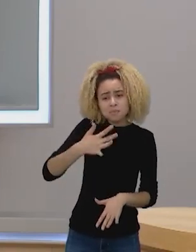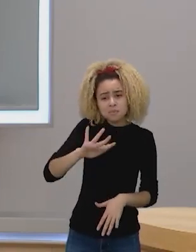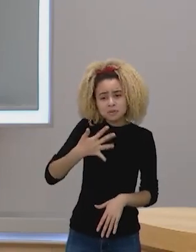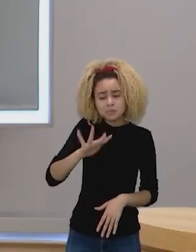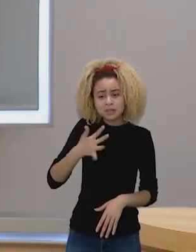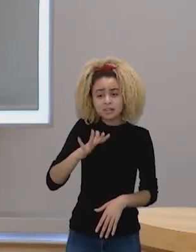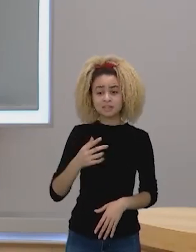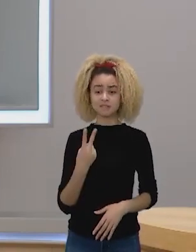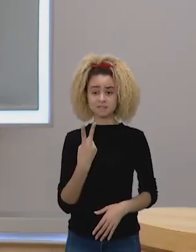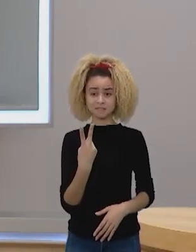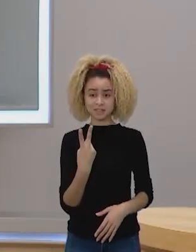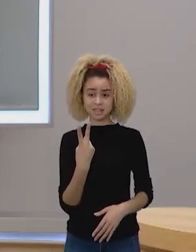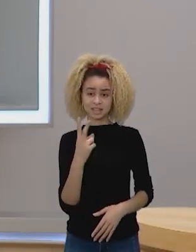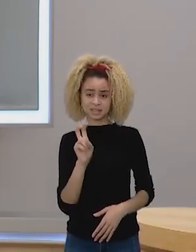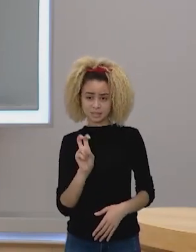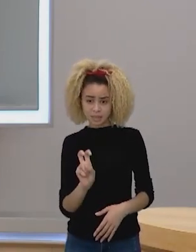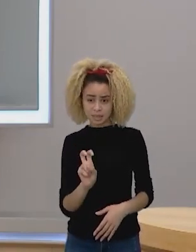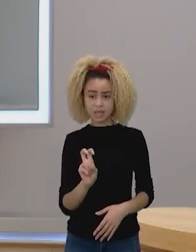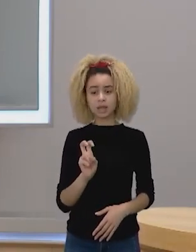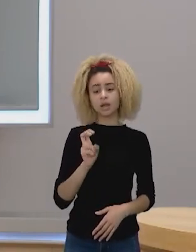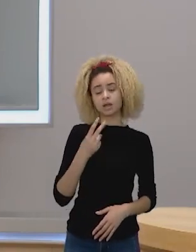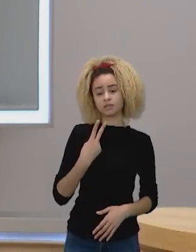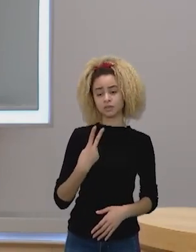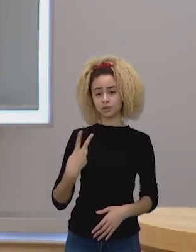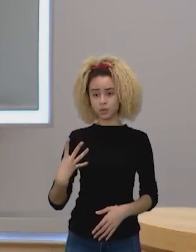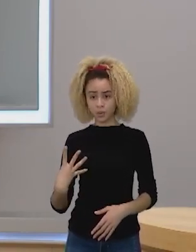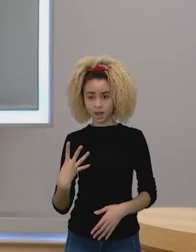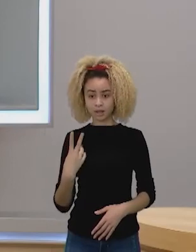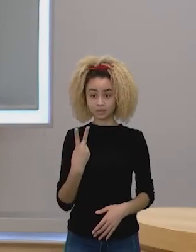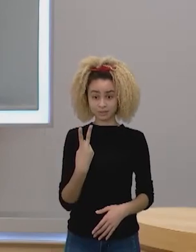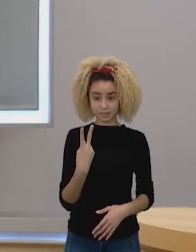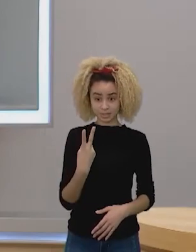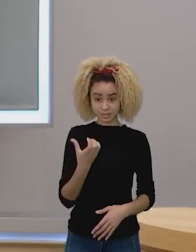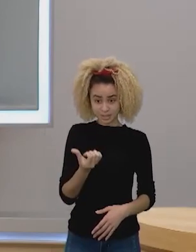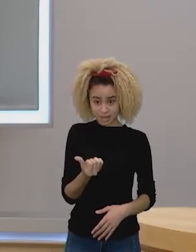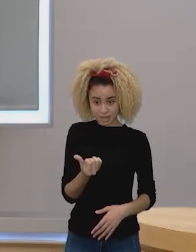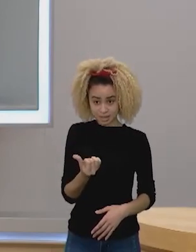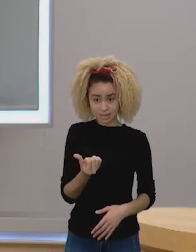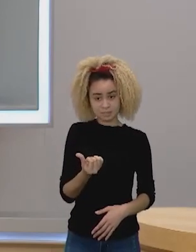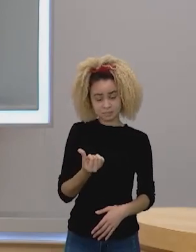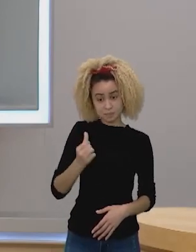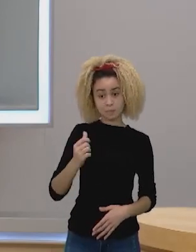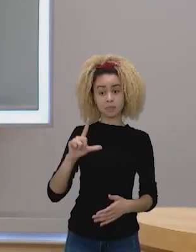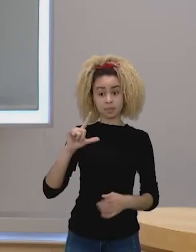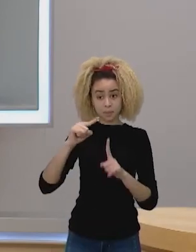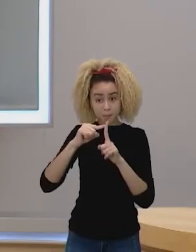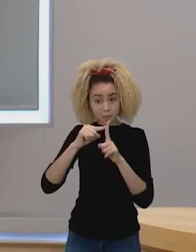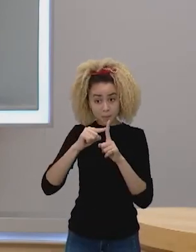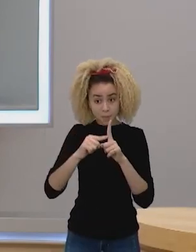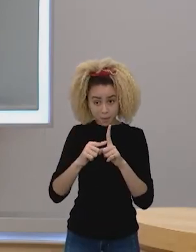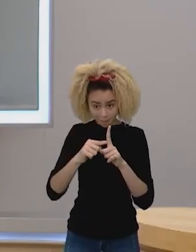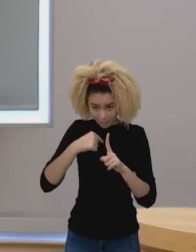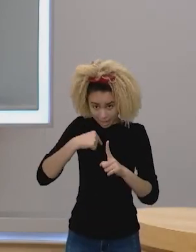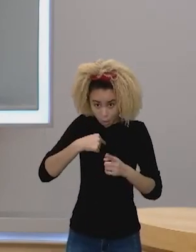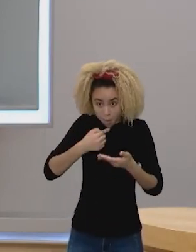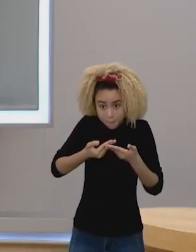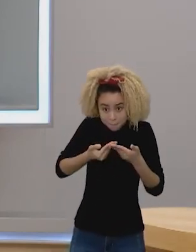de 25, 24, 26 graus, uma temperatura menor. Para eu perder